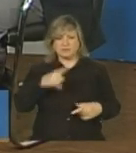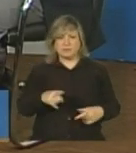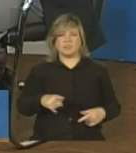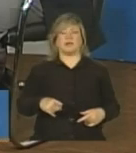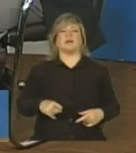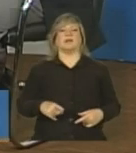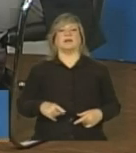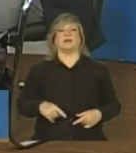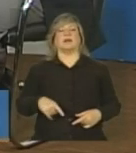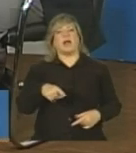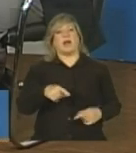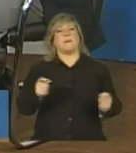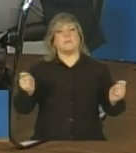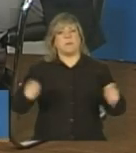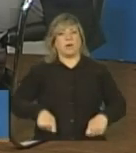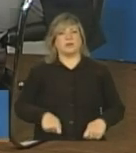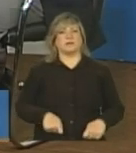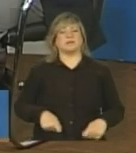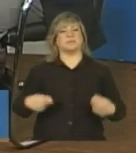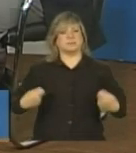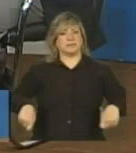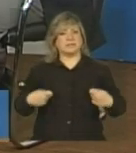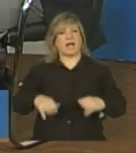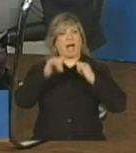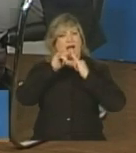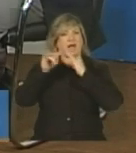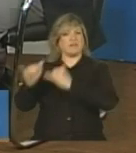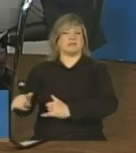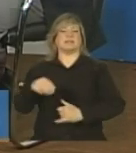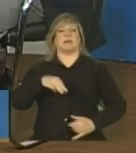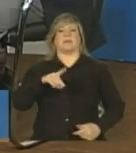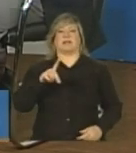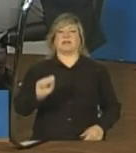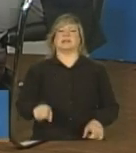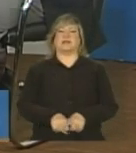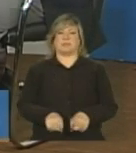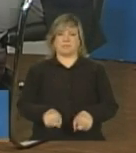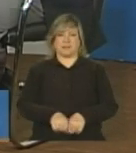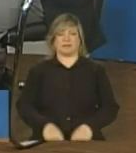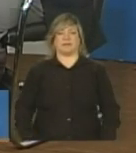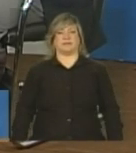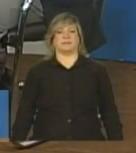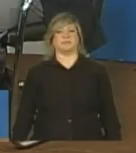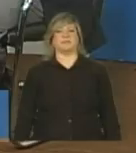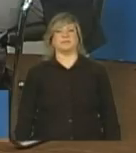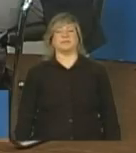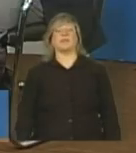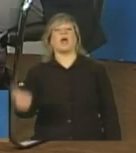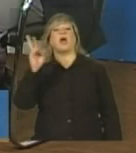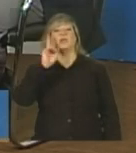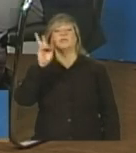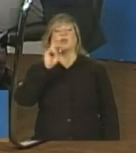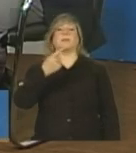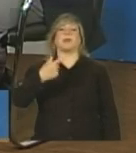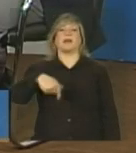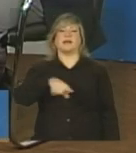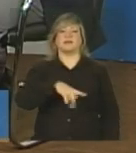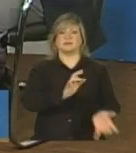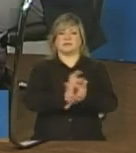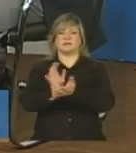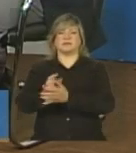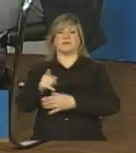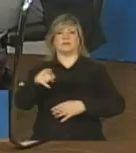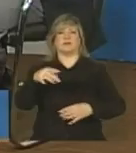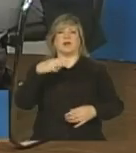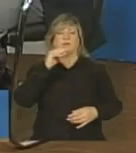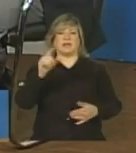falhas, ele deve comunicar ao MDS também. Na questão dessas instâncias, quando o senhor diz, então, o senhor não está considerando